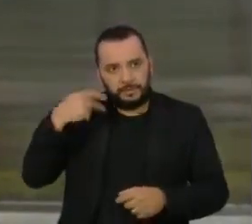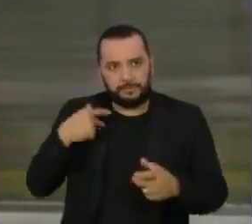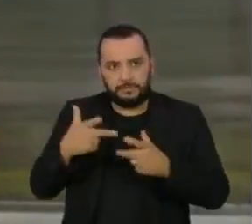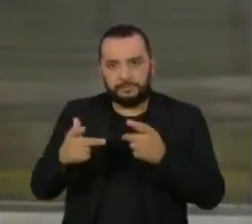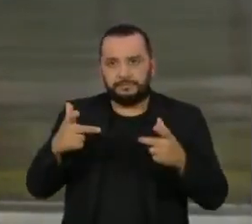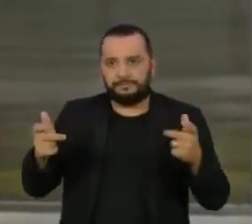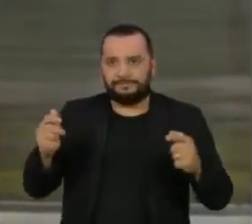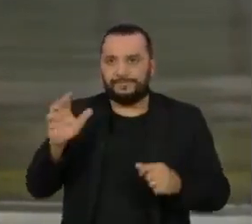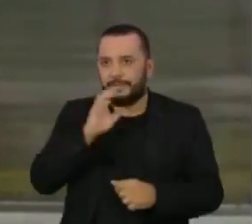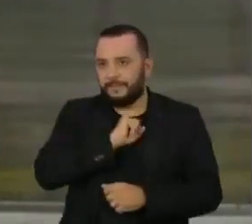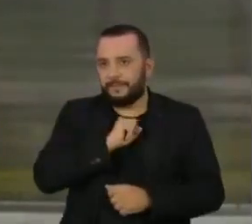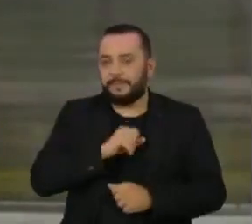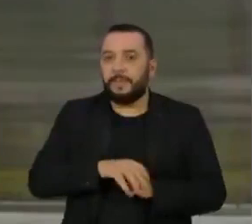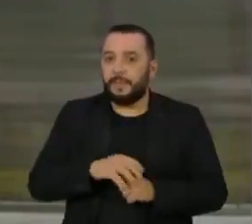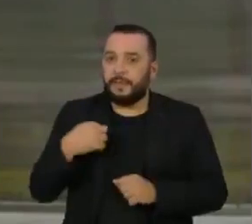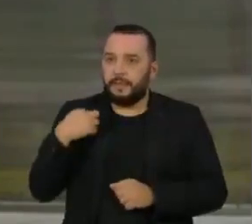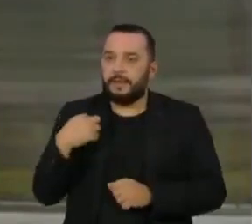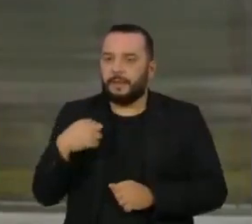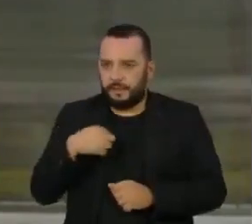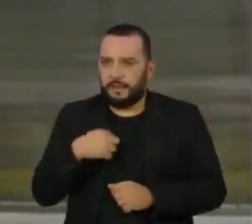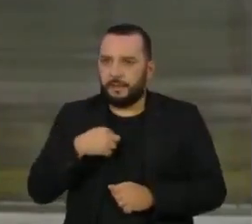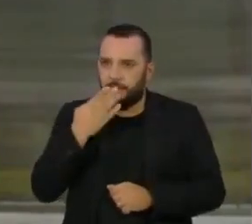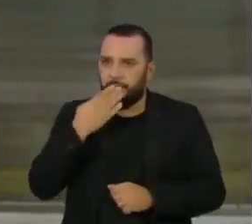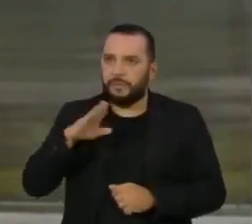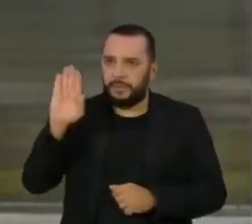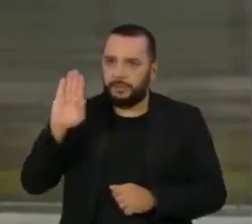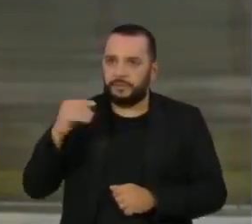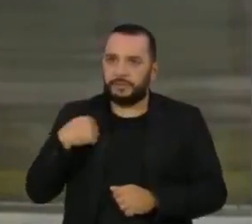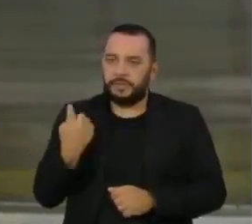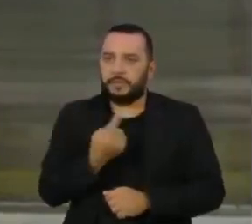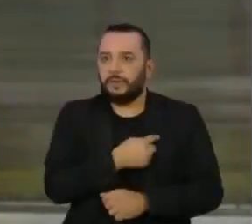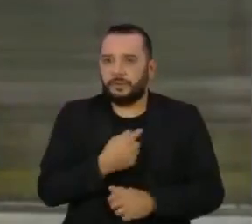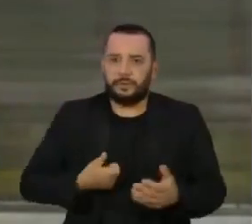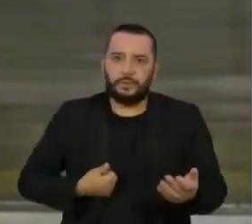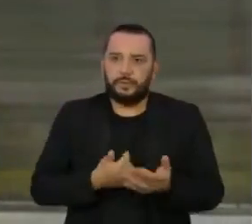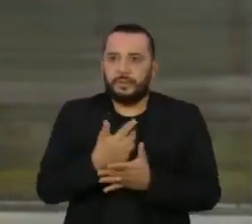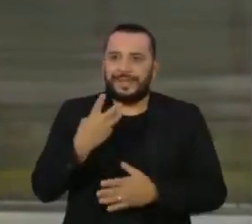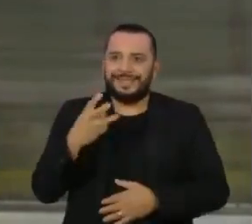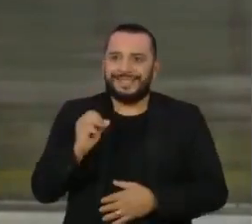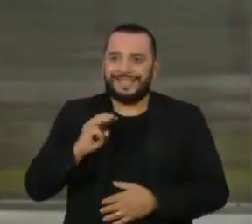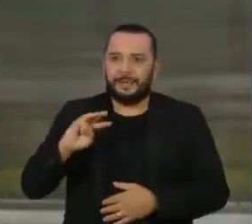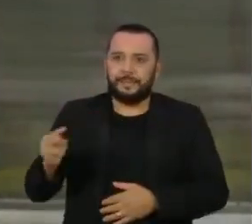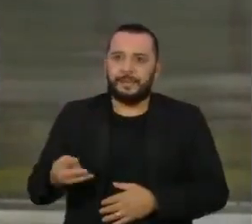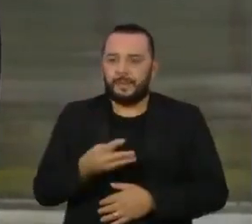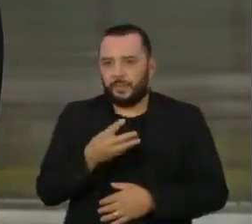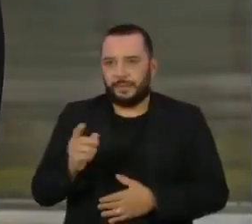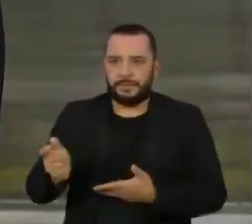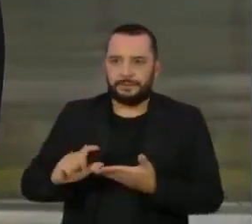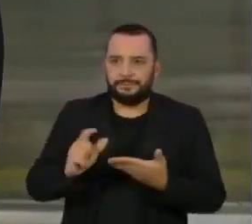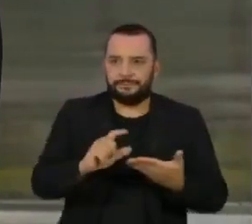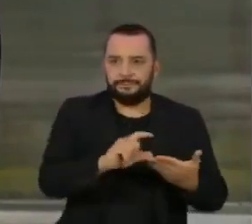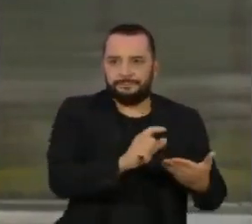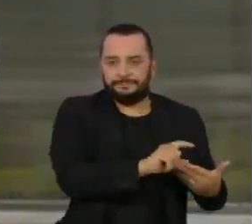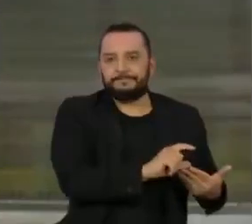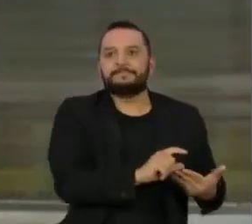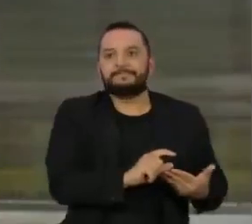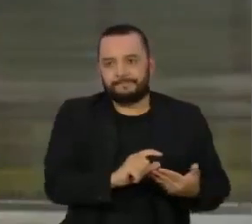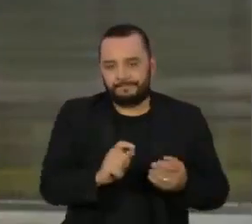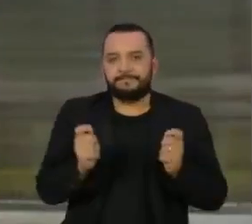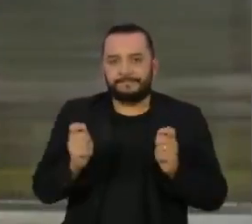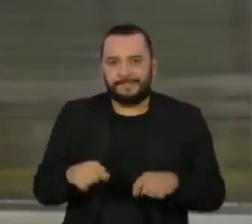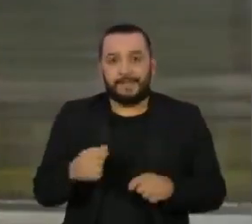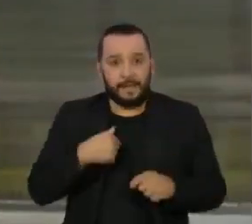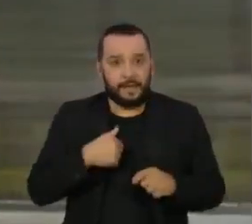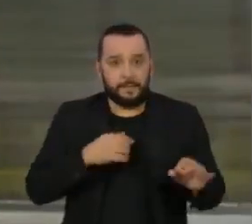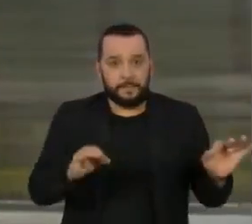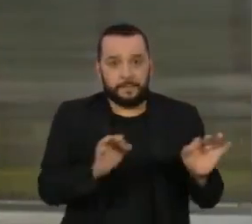havia prometido, e estamos cumprindo, que compraríamos 30 milhões adicionais de doses, tão logo pudéssemos cumprir com